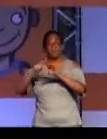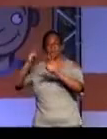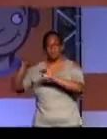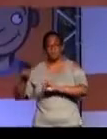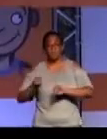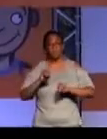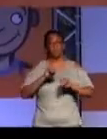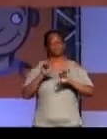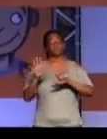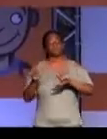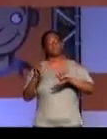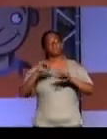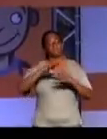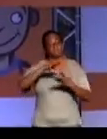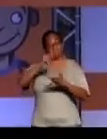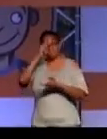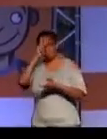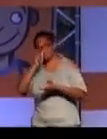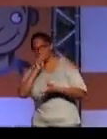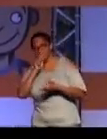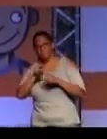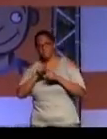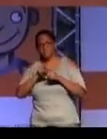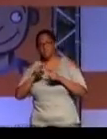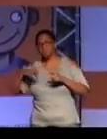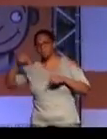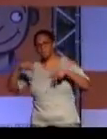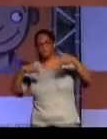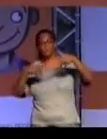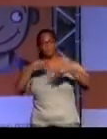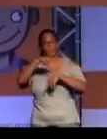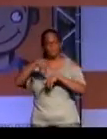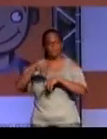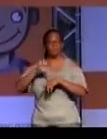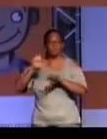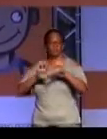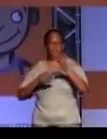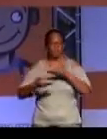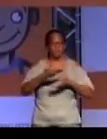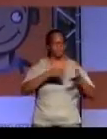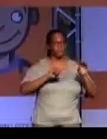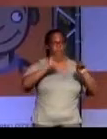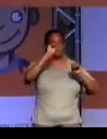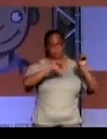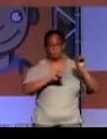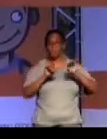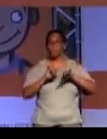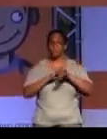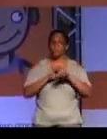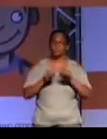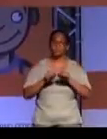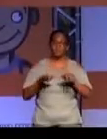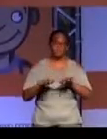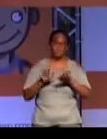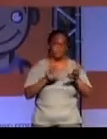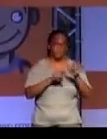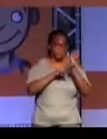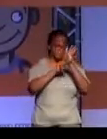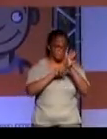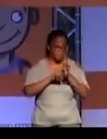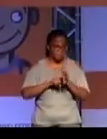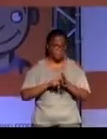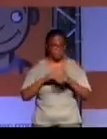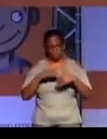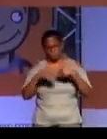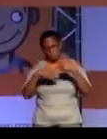internacional e nacional, e por mudança ecológica como o aquecimento global. A pesquisa, desenvolvimento e